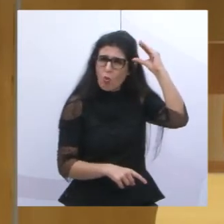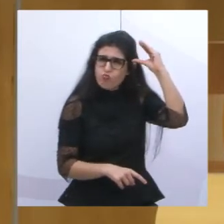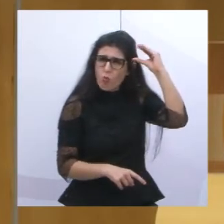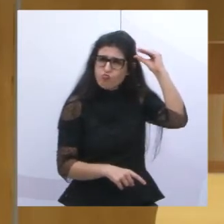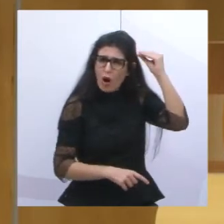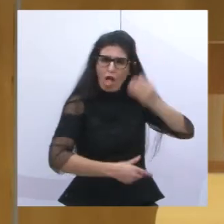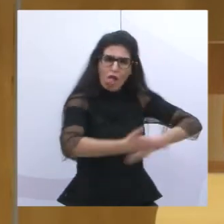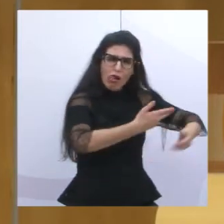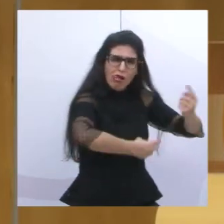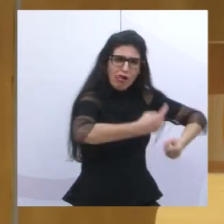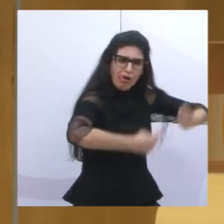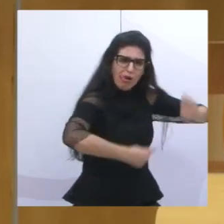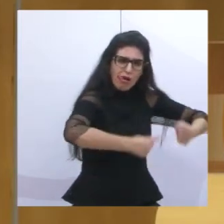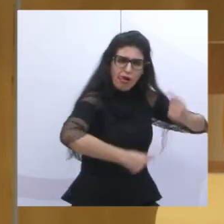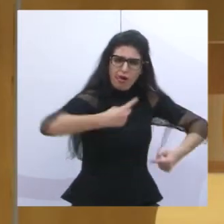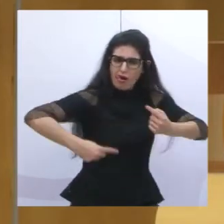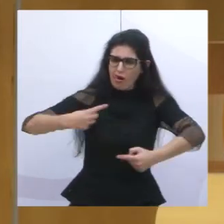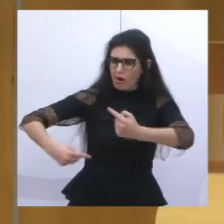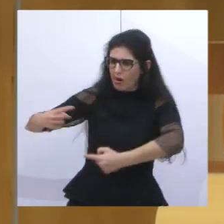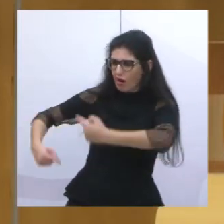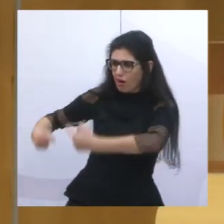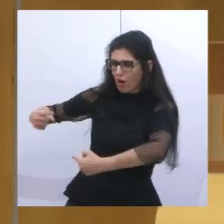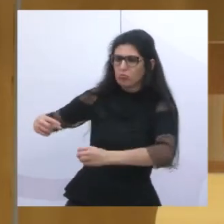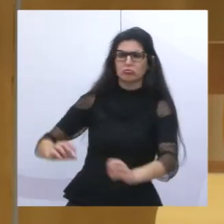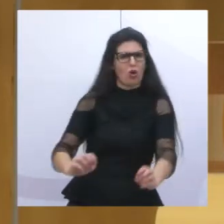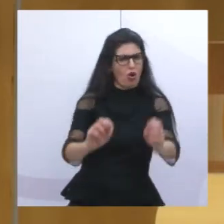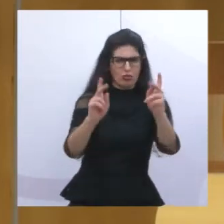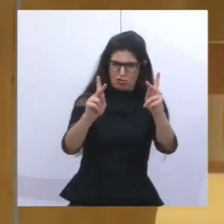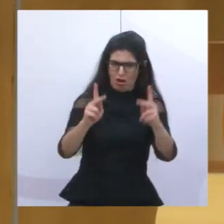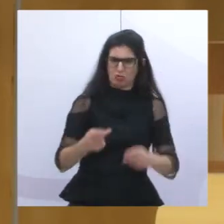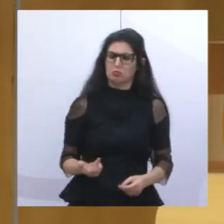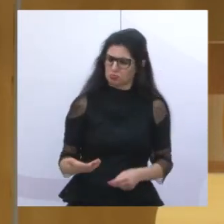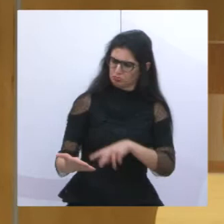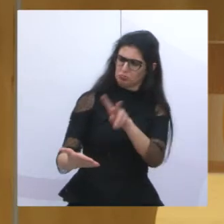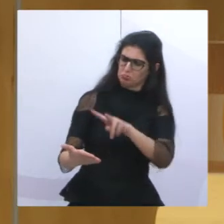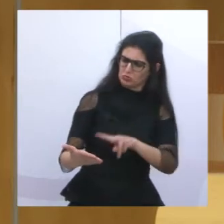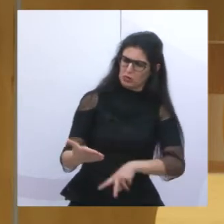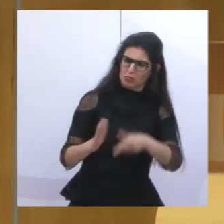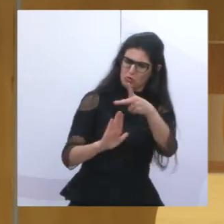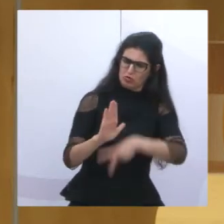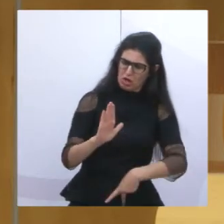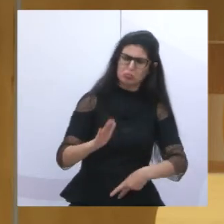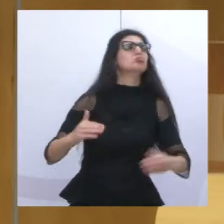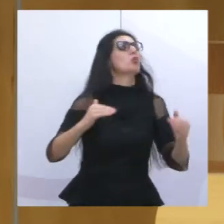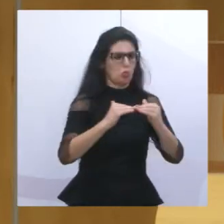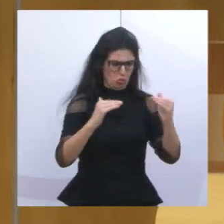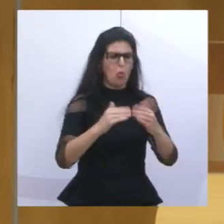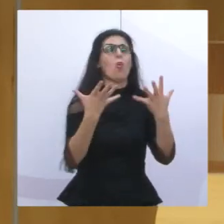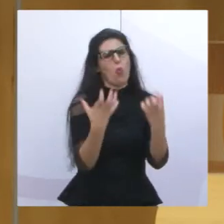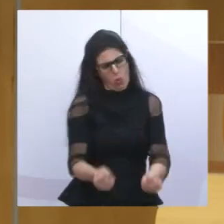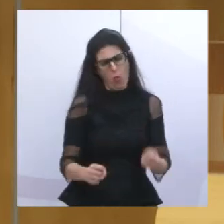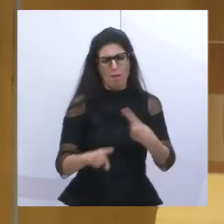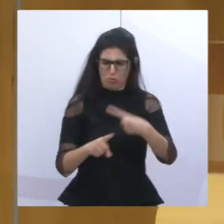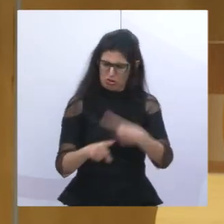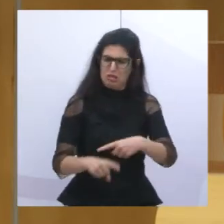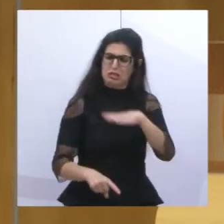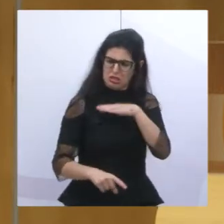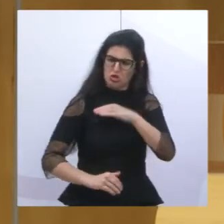E se isso é coerente, nós fazemos questão de aprovar, até porque isso traz benefício para a cidade.